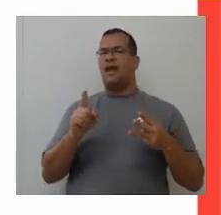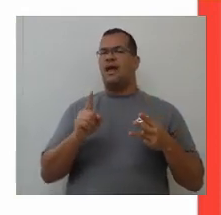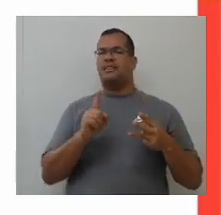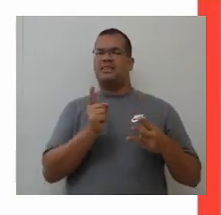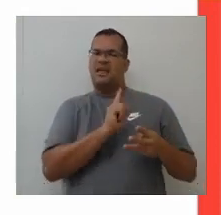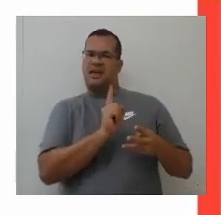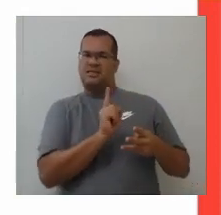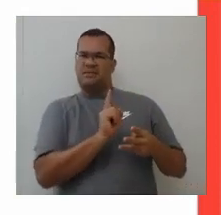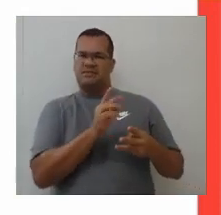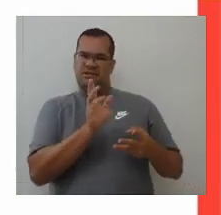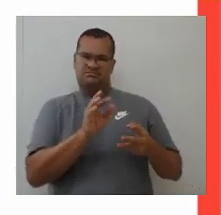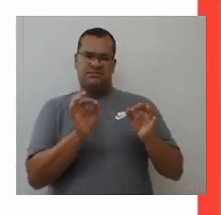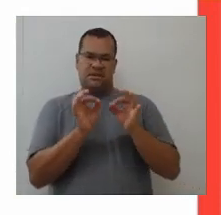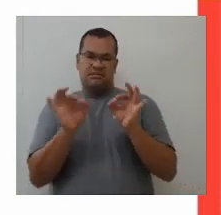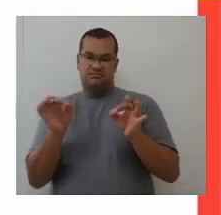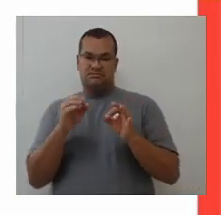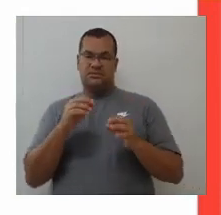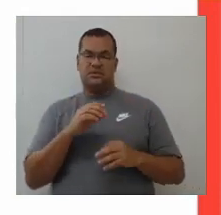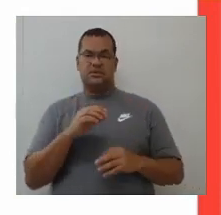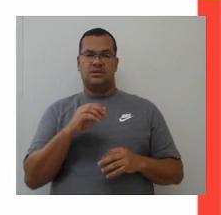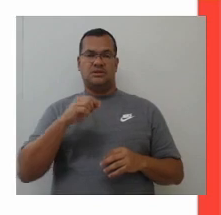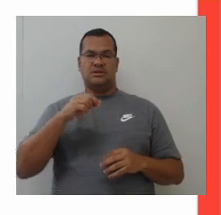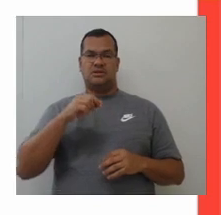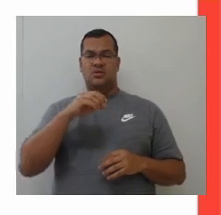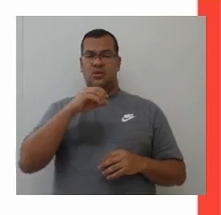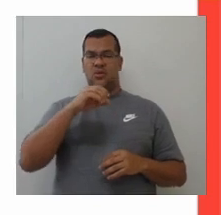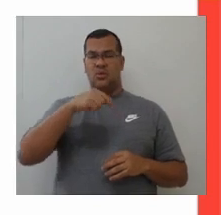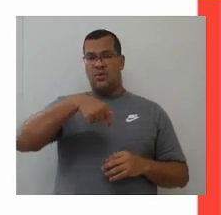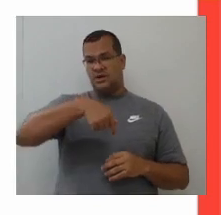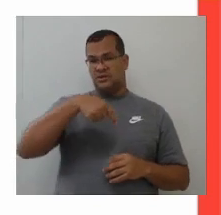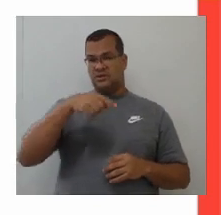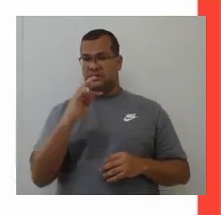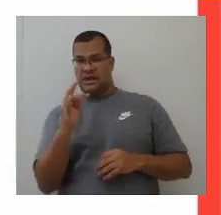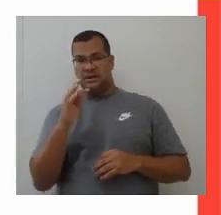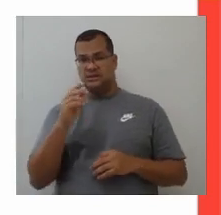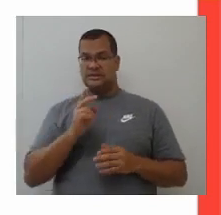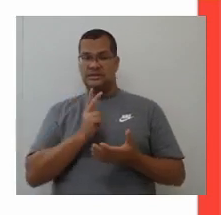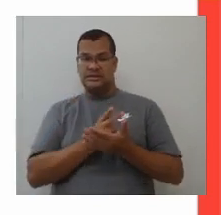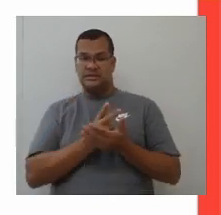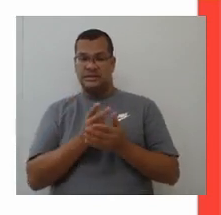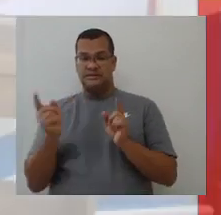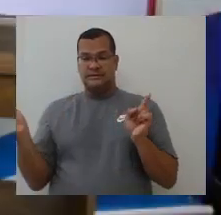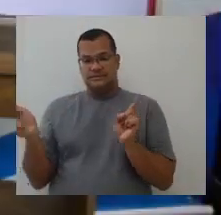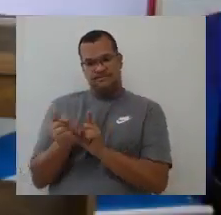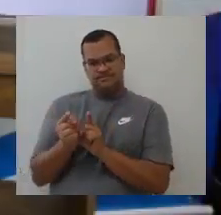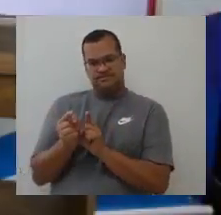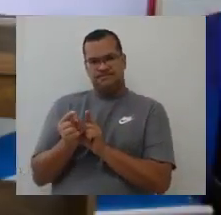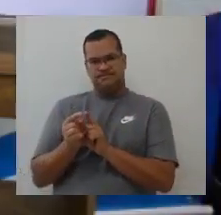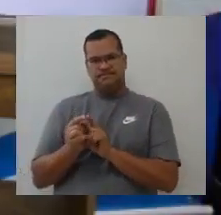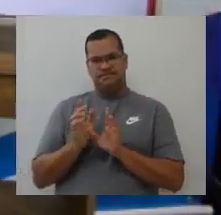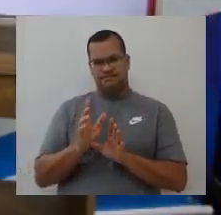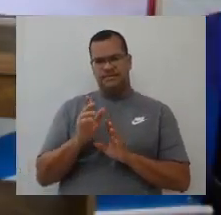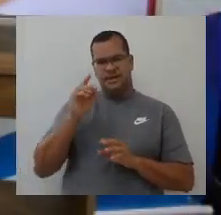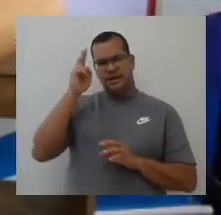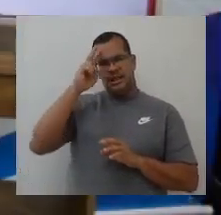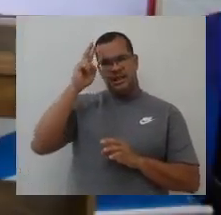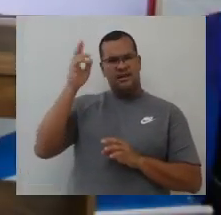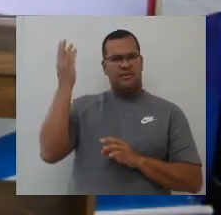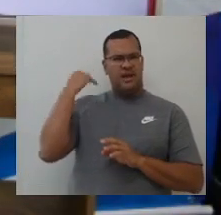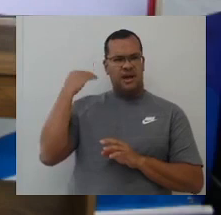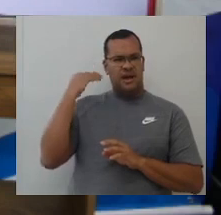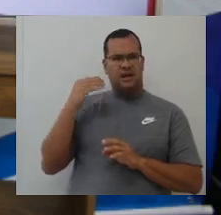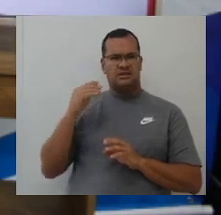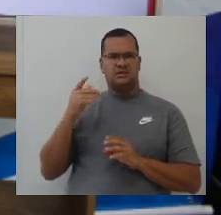negativas, elas devem sempre vir abreviadas. Lembra lá quando a gente está estudando os tempos verbais que